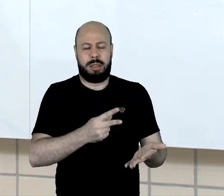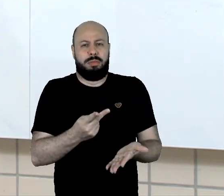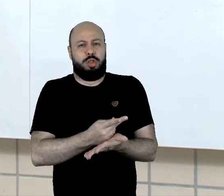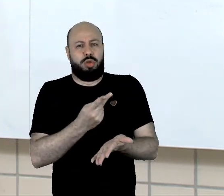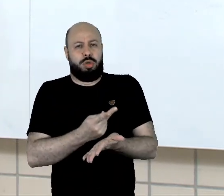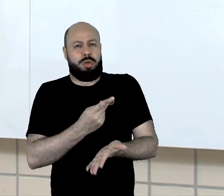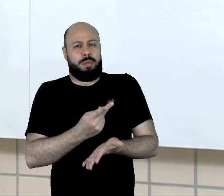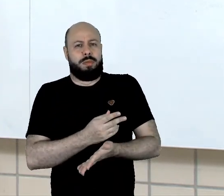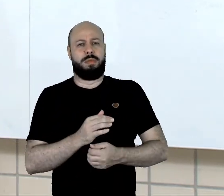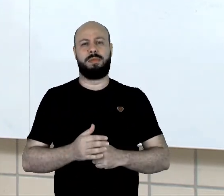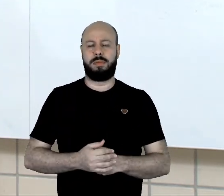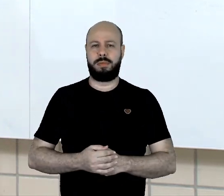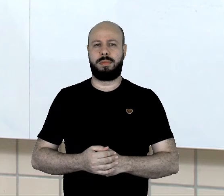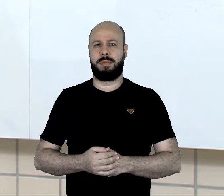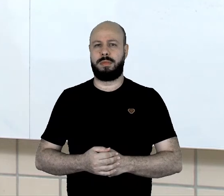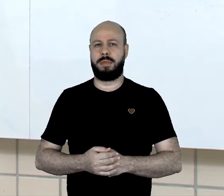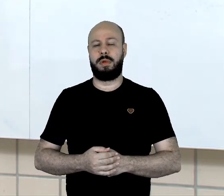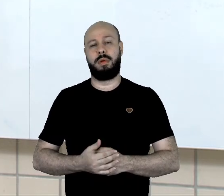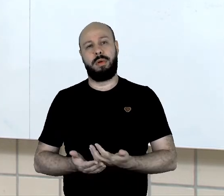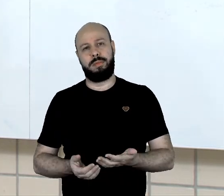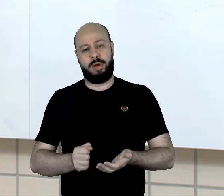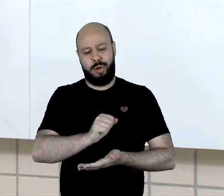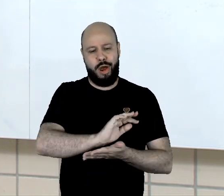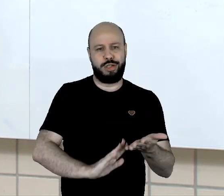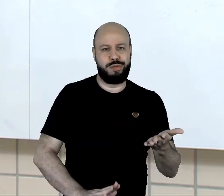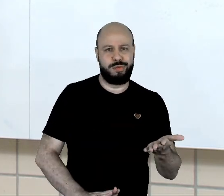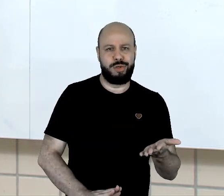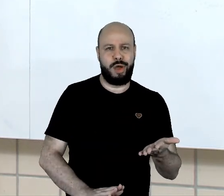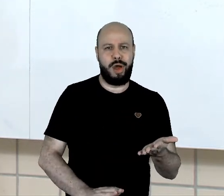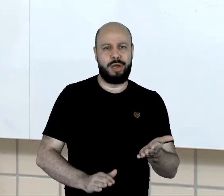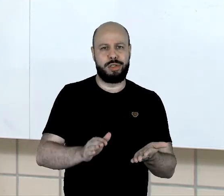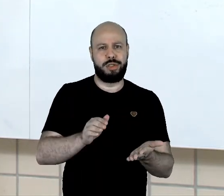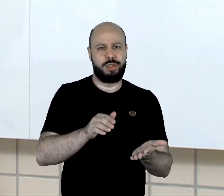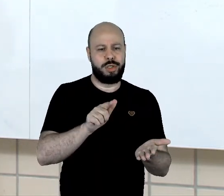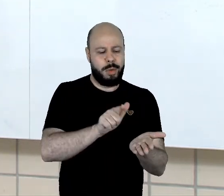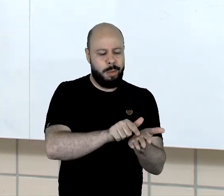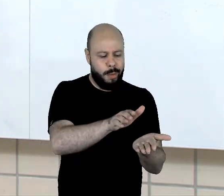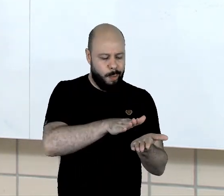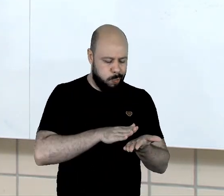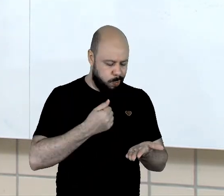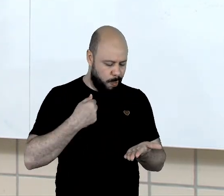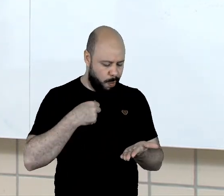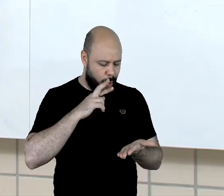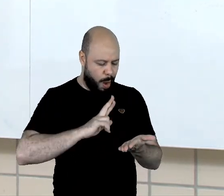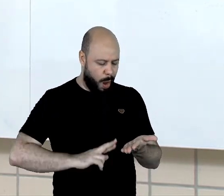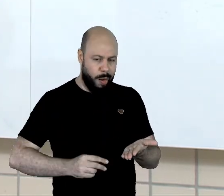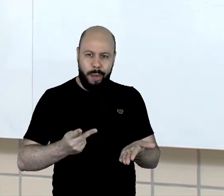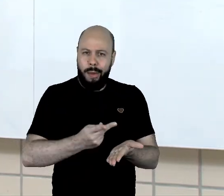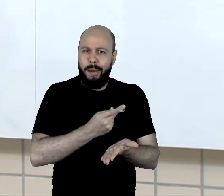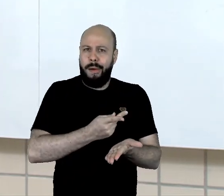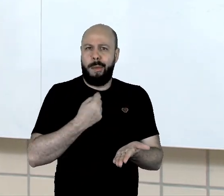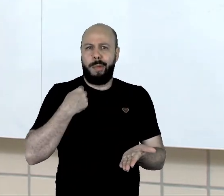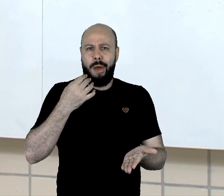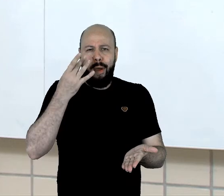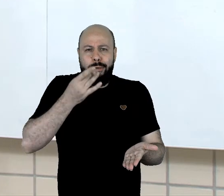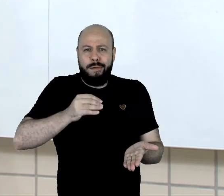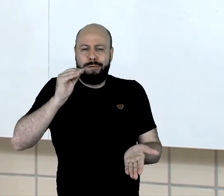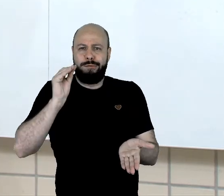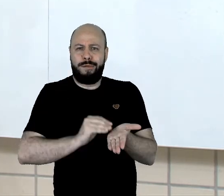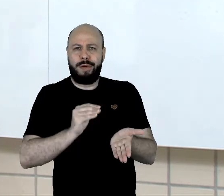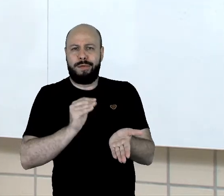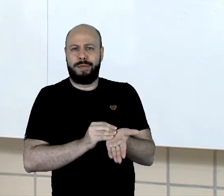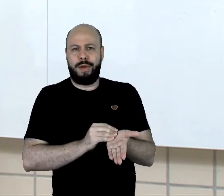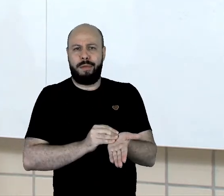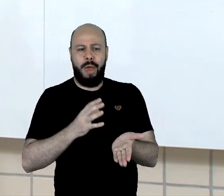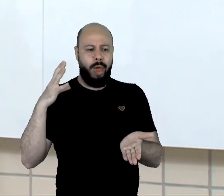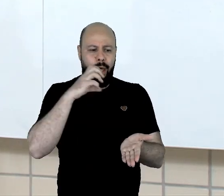plataforma erradas ou na atividade impressa erradas, por falta de atenção, por ter respondido rápido,